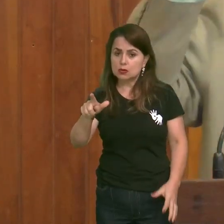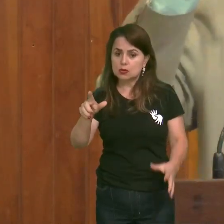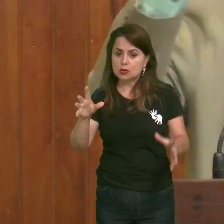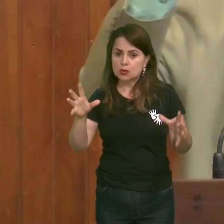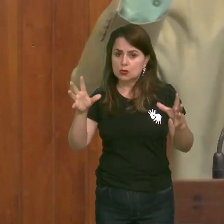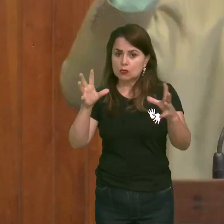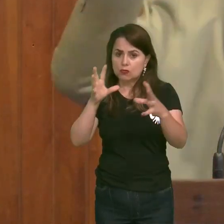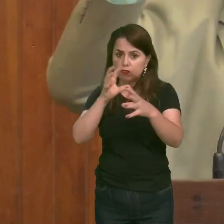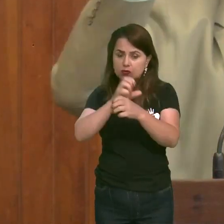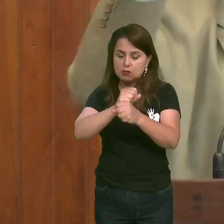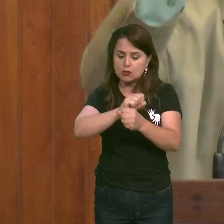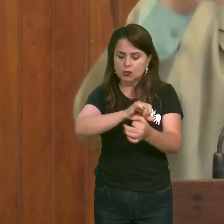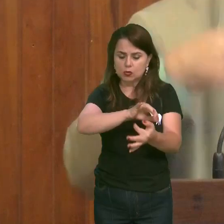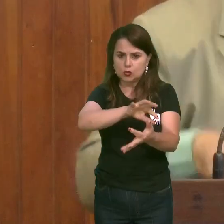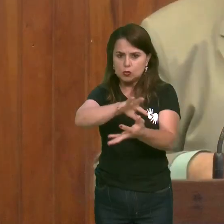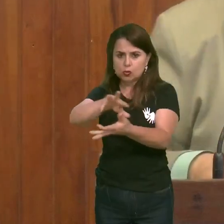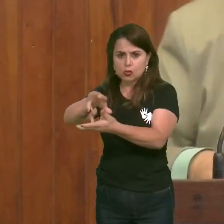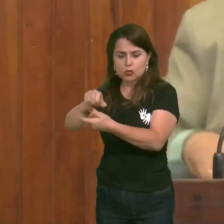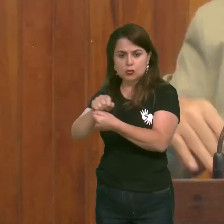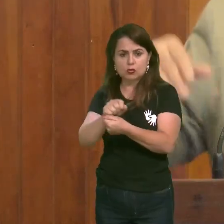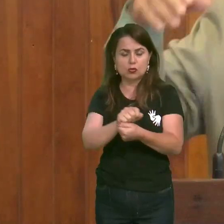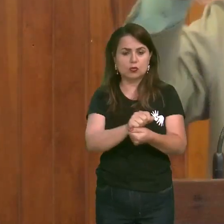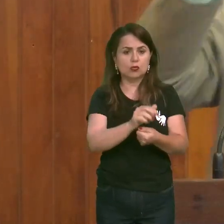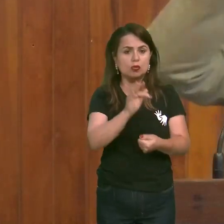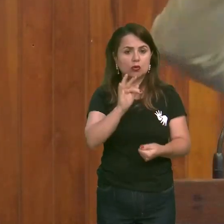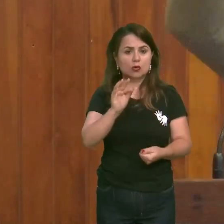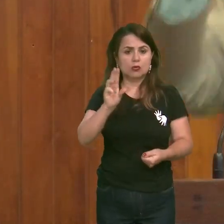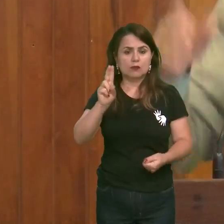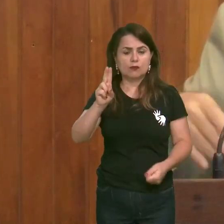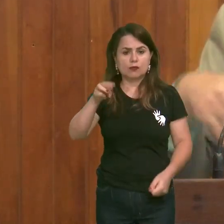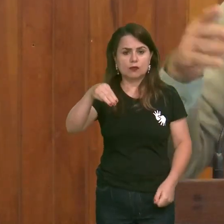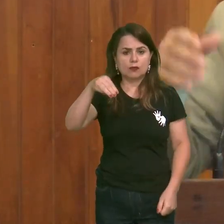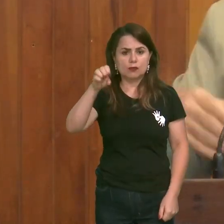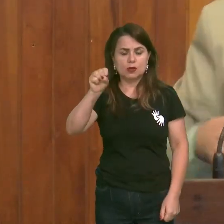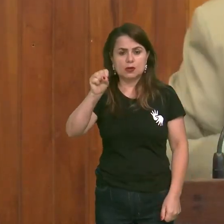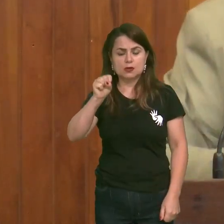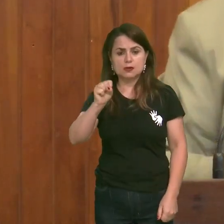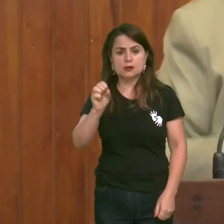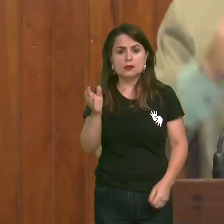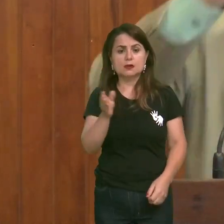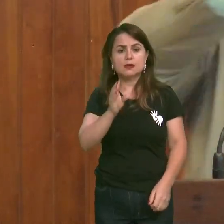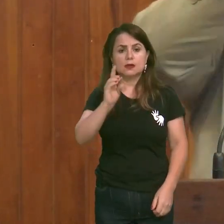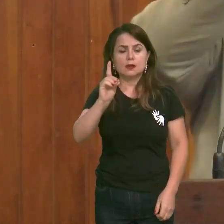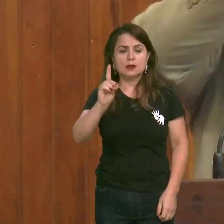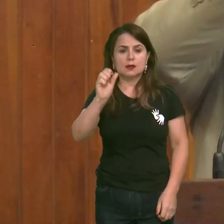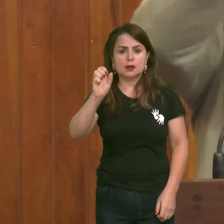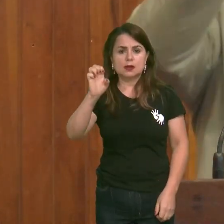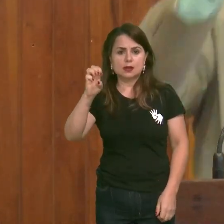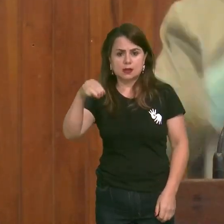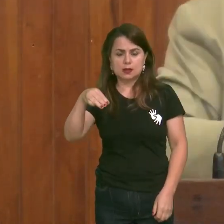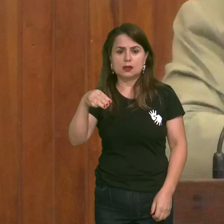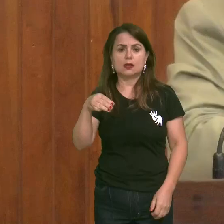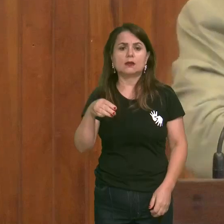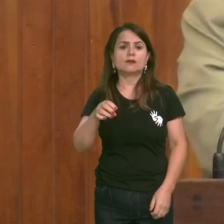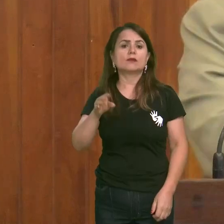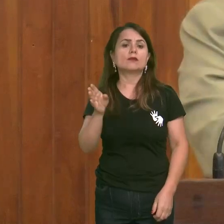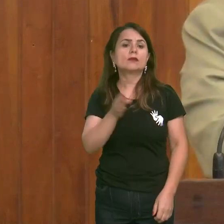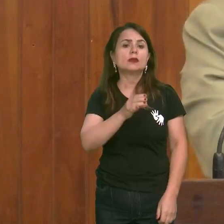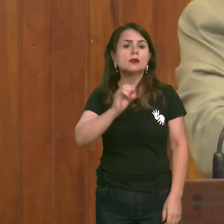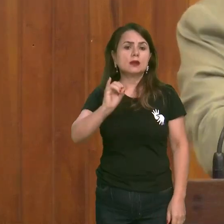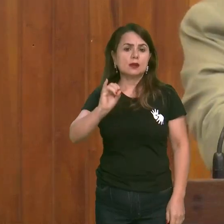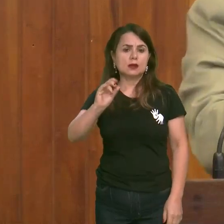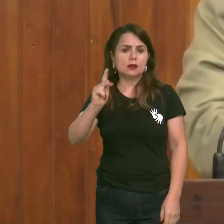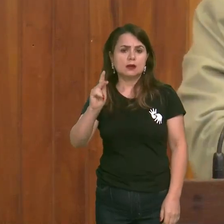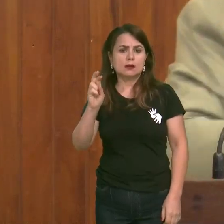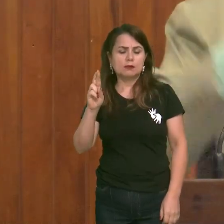fumes dá em turbe e prem não dá para você claro que até porque o